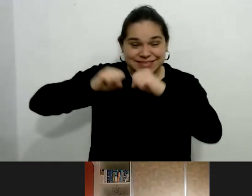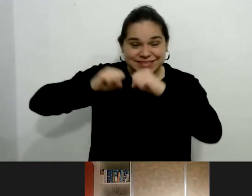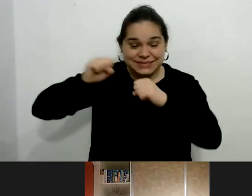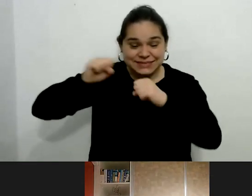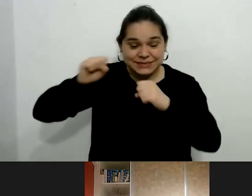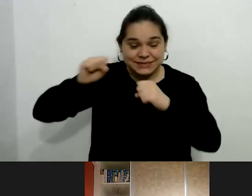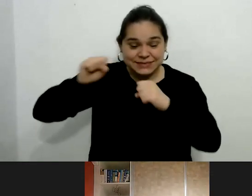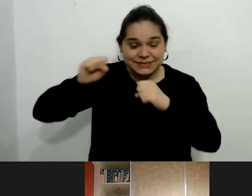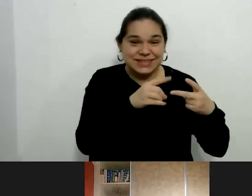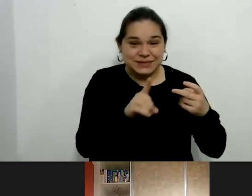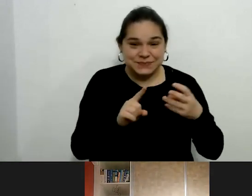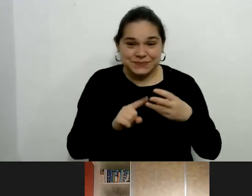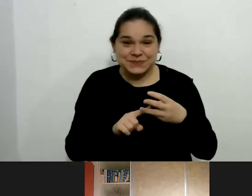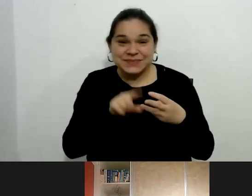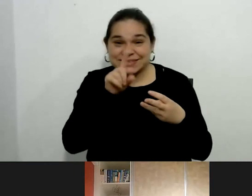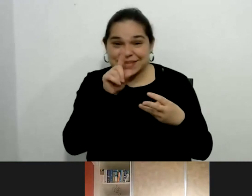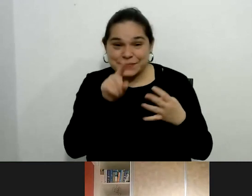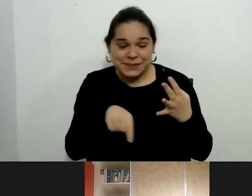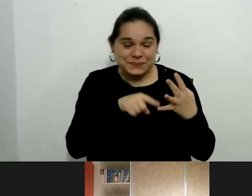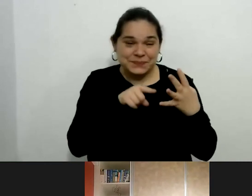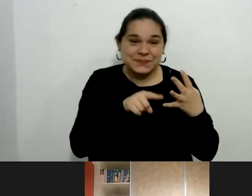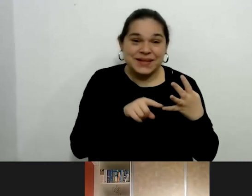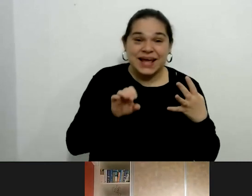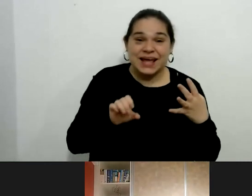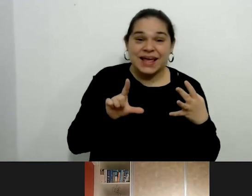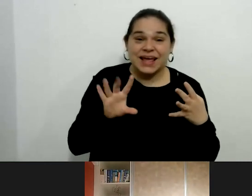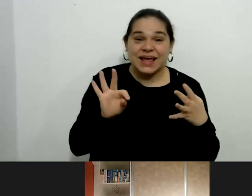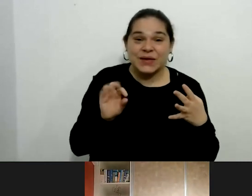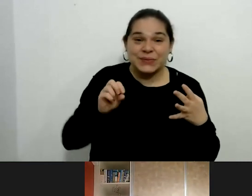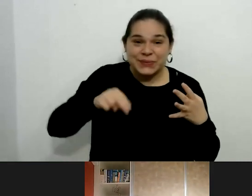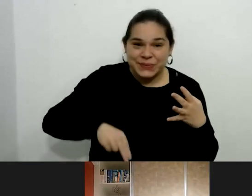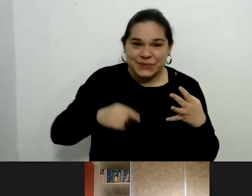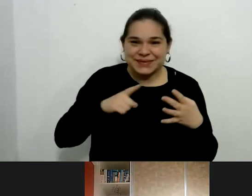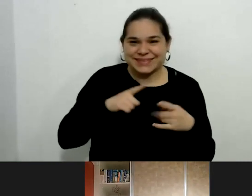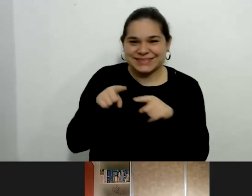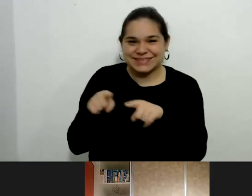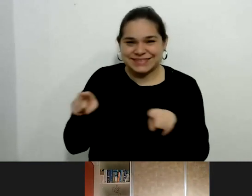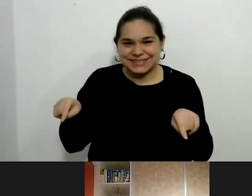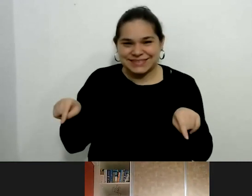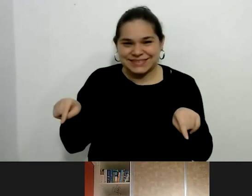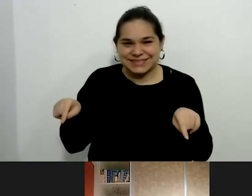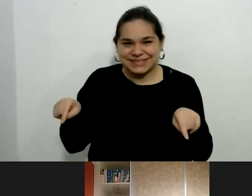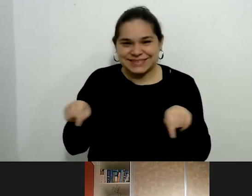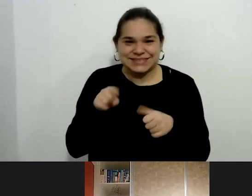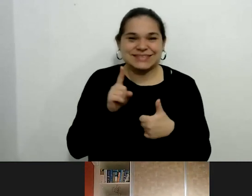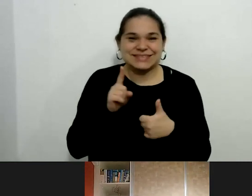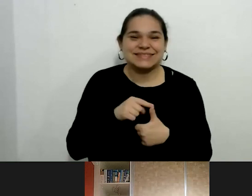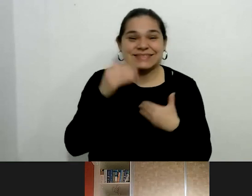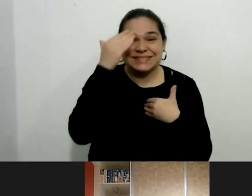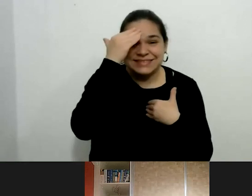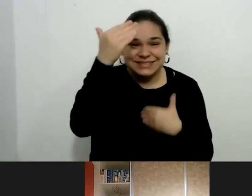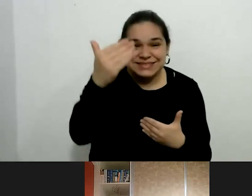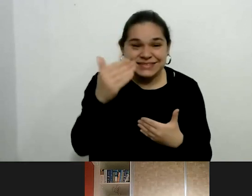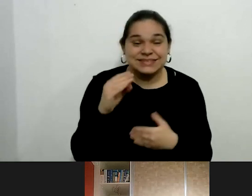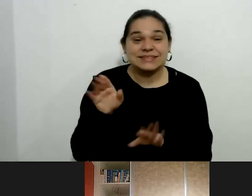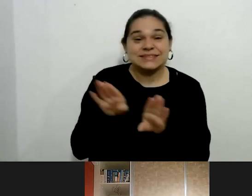o Sabiá, o Elton, que está lá na sala também e também agradecer muito a